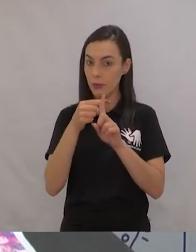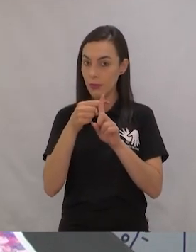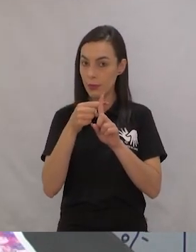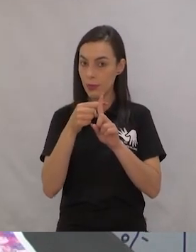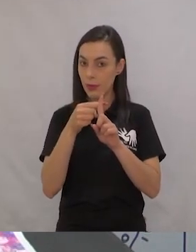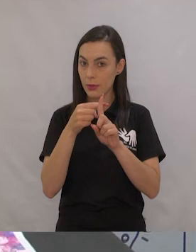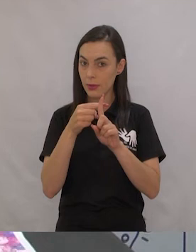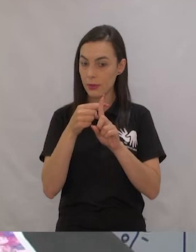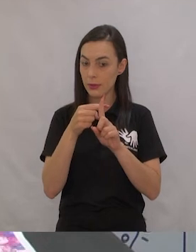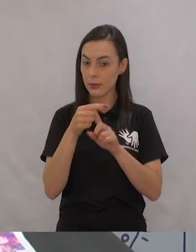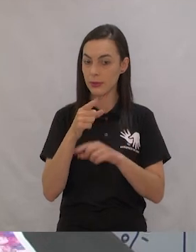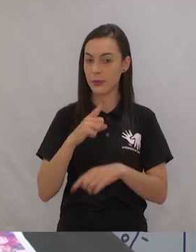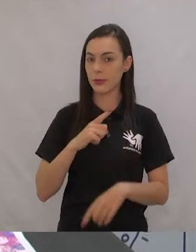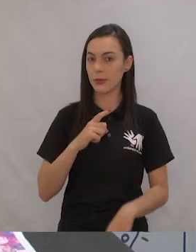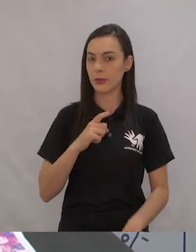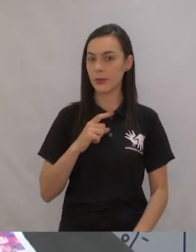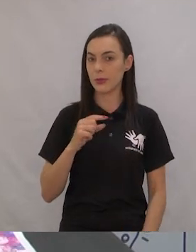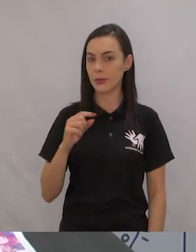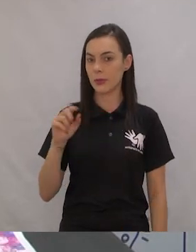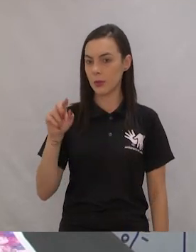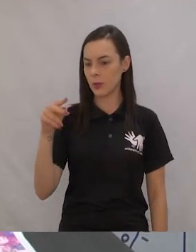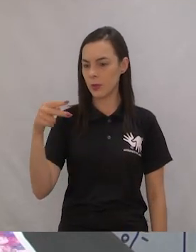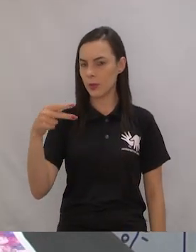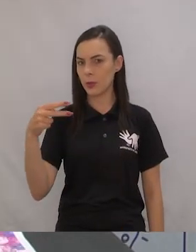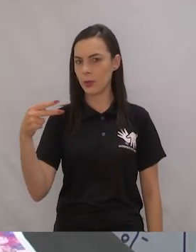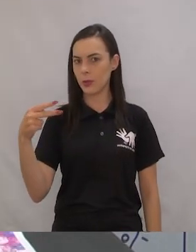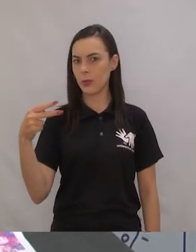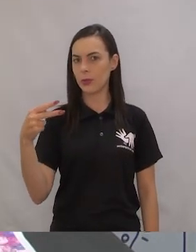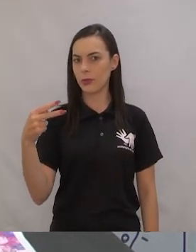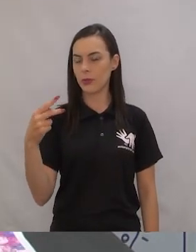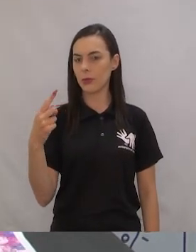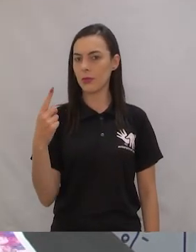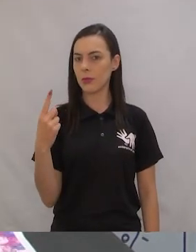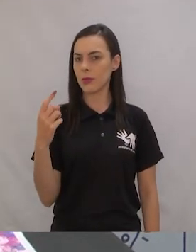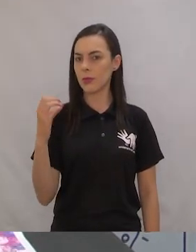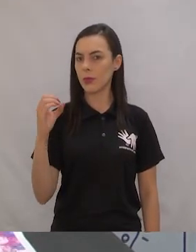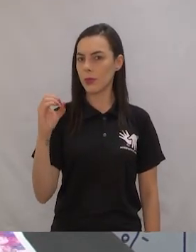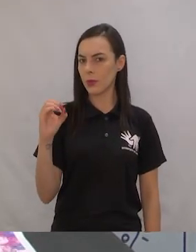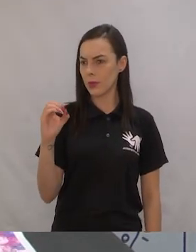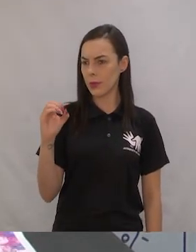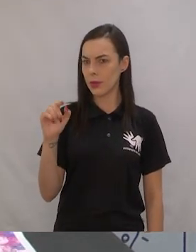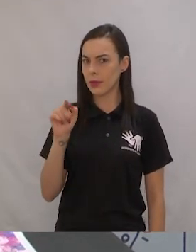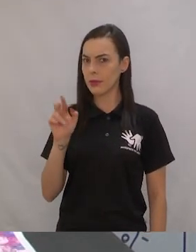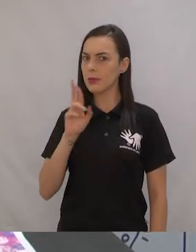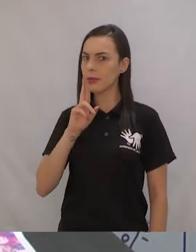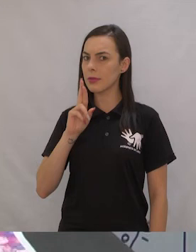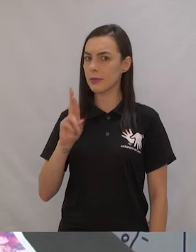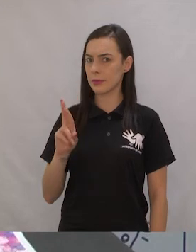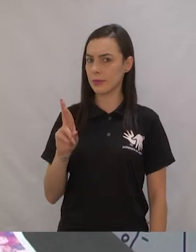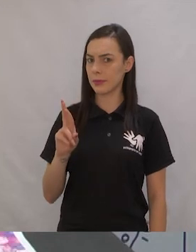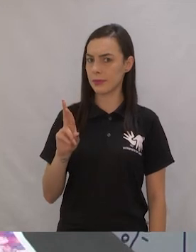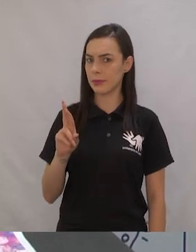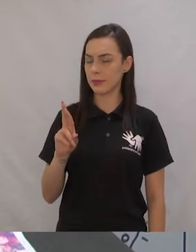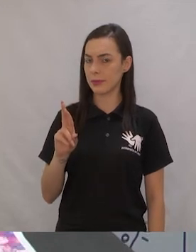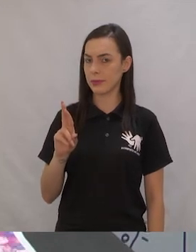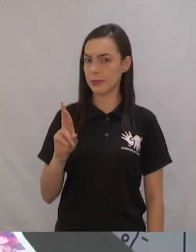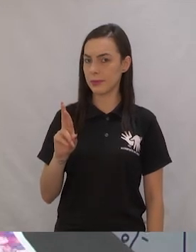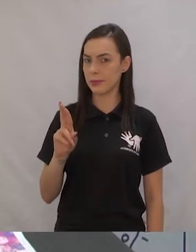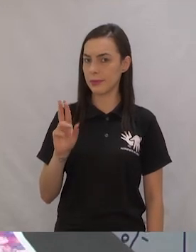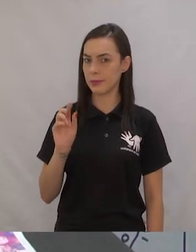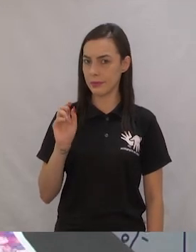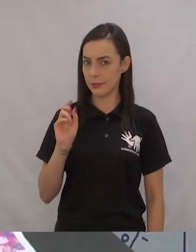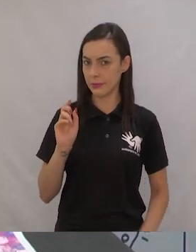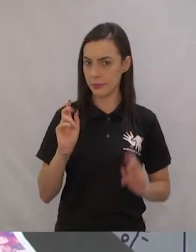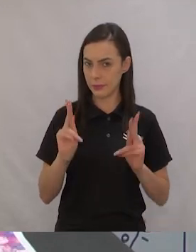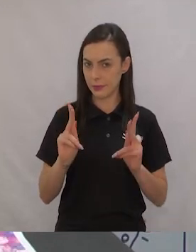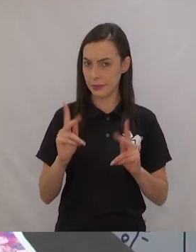mais, eu tenho o sinal de igual e eu tenho o resultado final, que